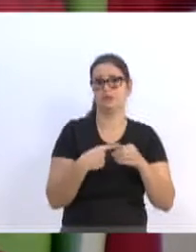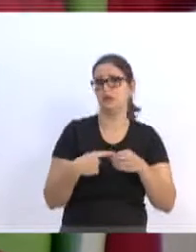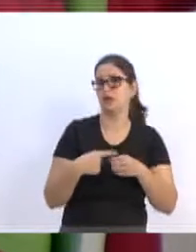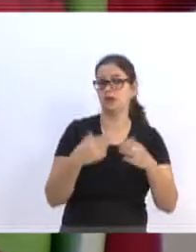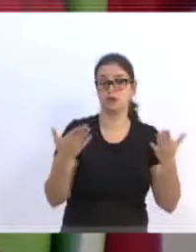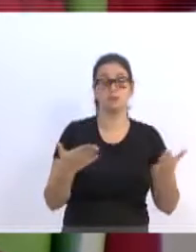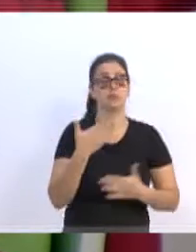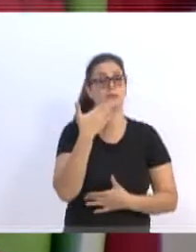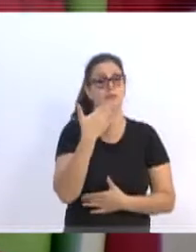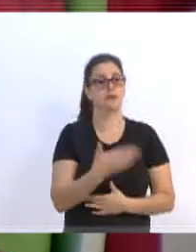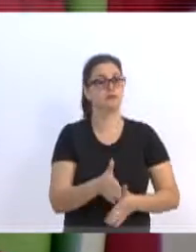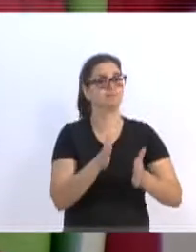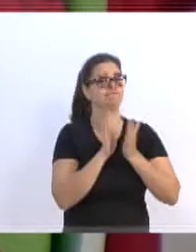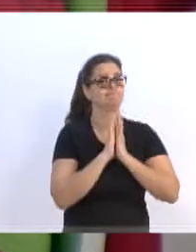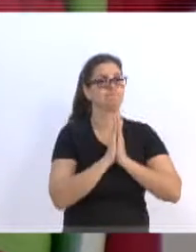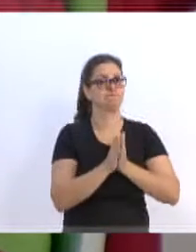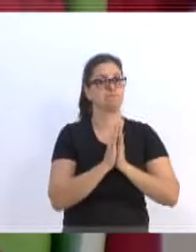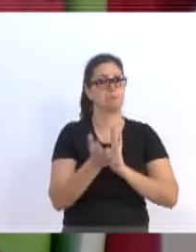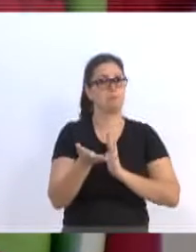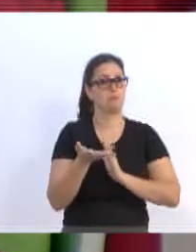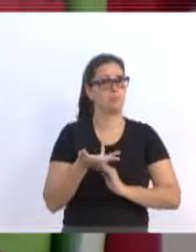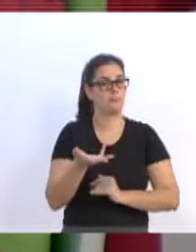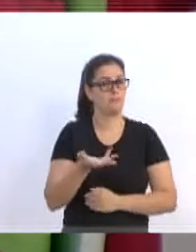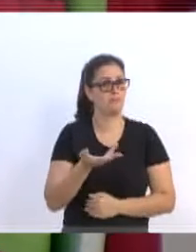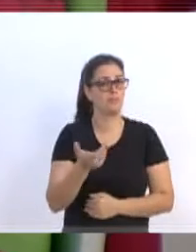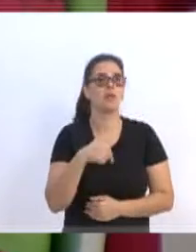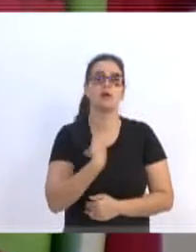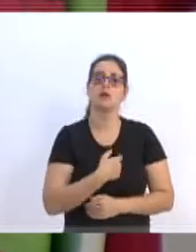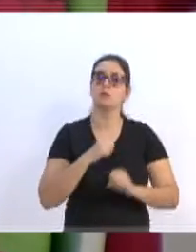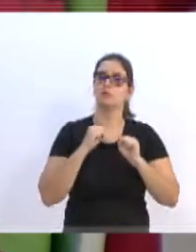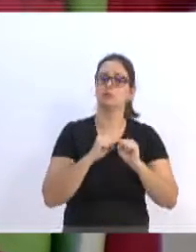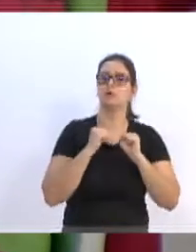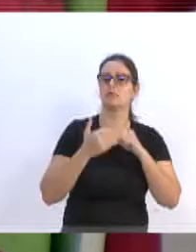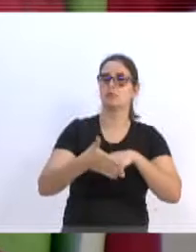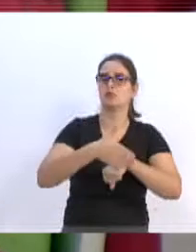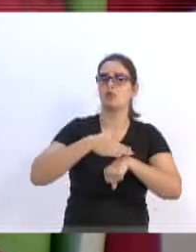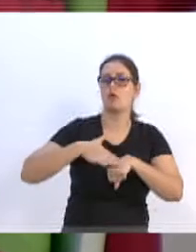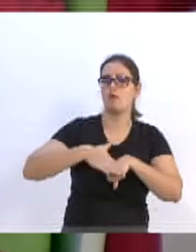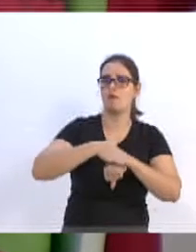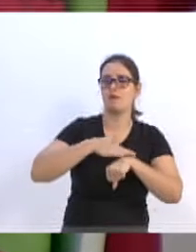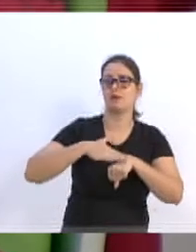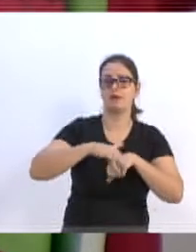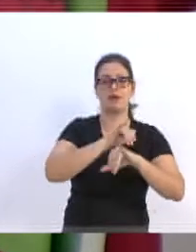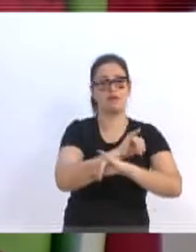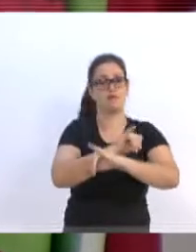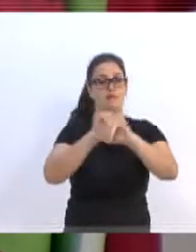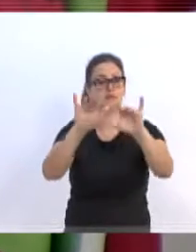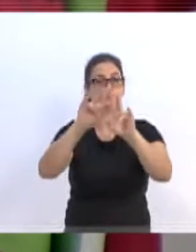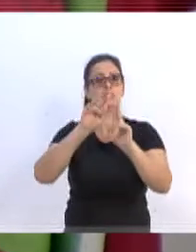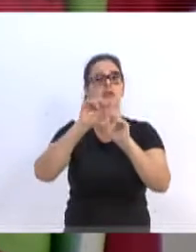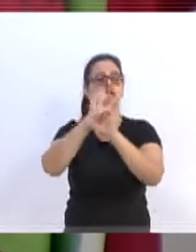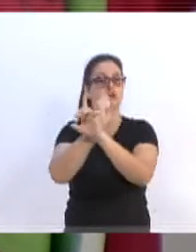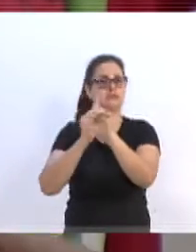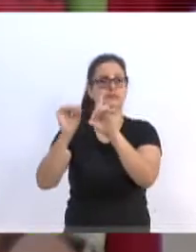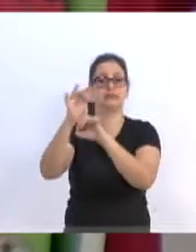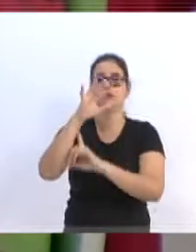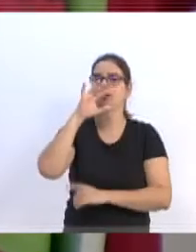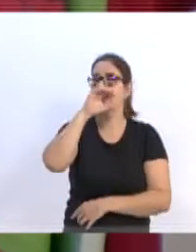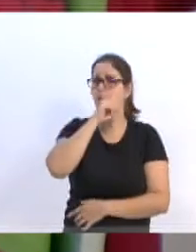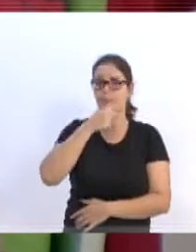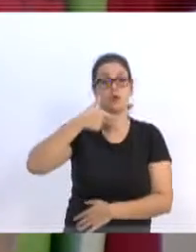peço encarecidamente aí uma agilidade e que nós possamos conversar e passar para a sociedade o mais rápido possível onde